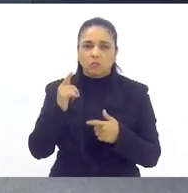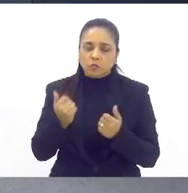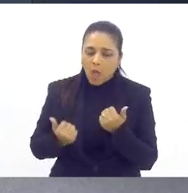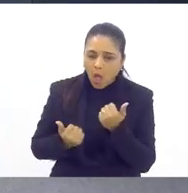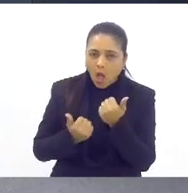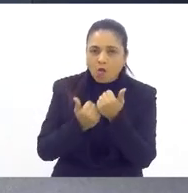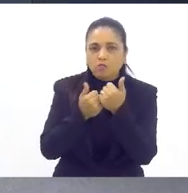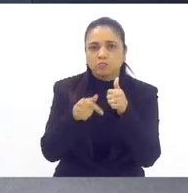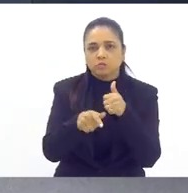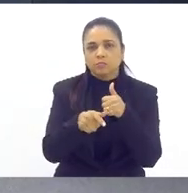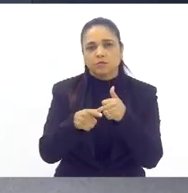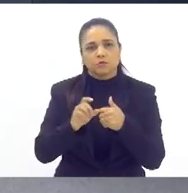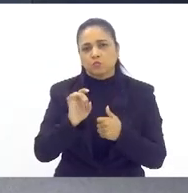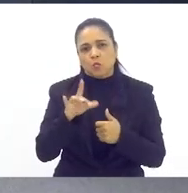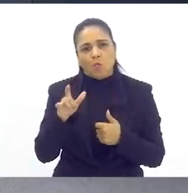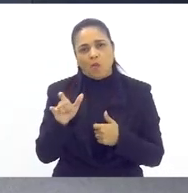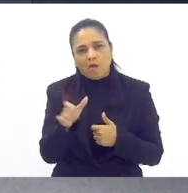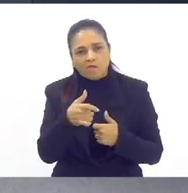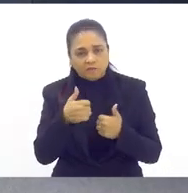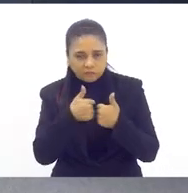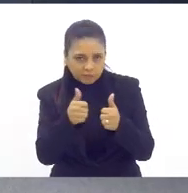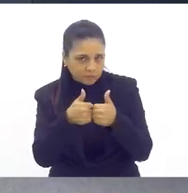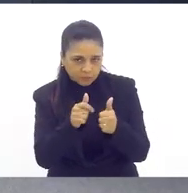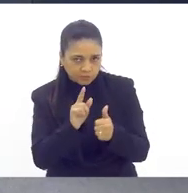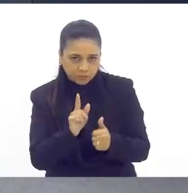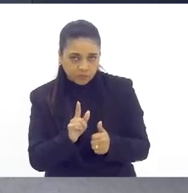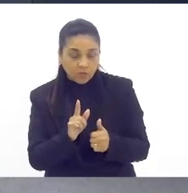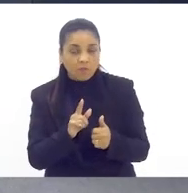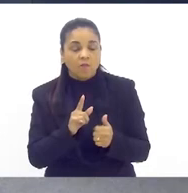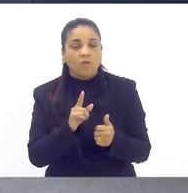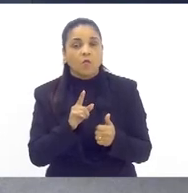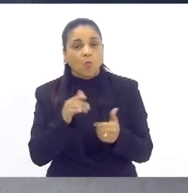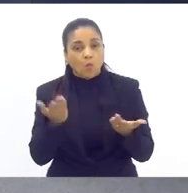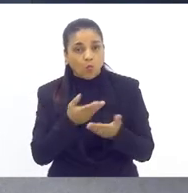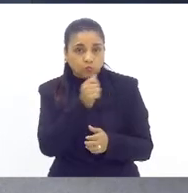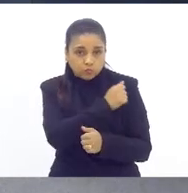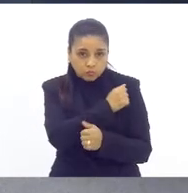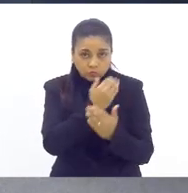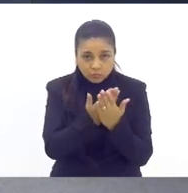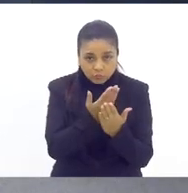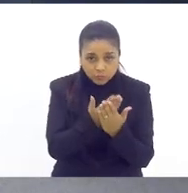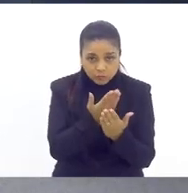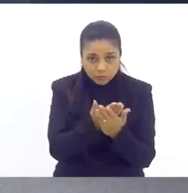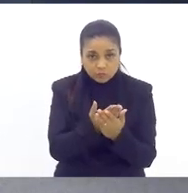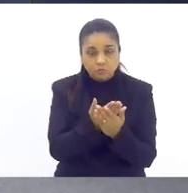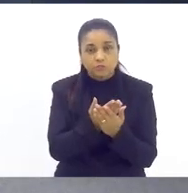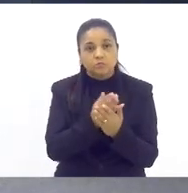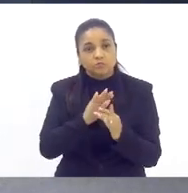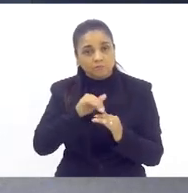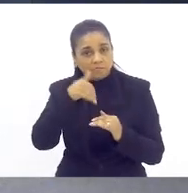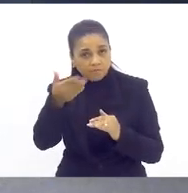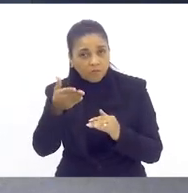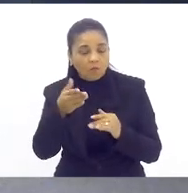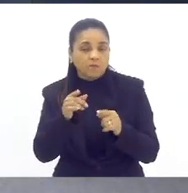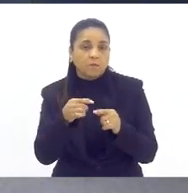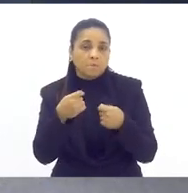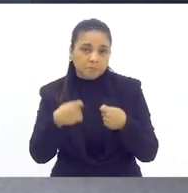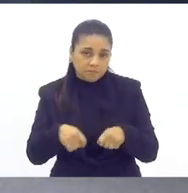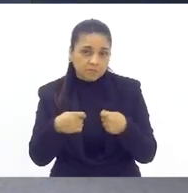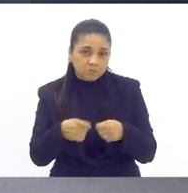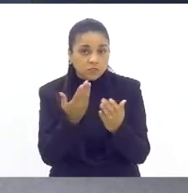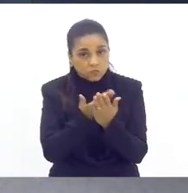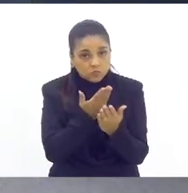auxílios não somente o vale transporte os estudantes que hoje fazem o subsequente a concomitância externa são muitas das vezes